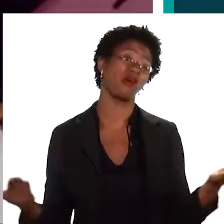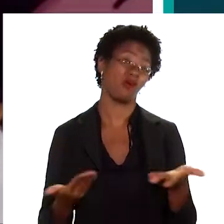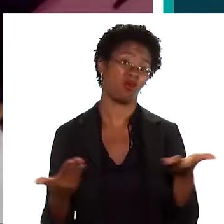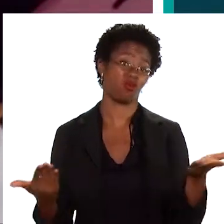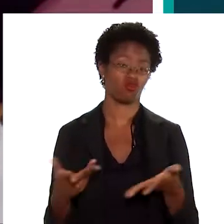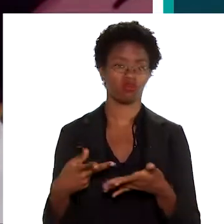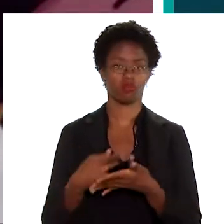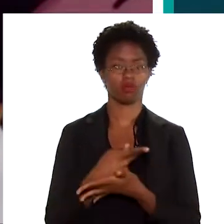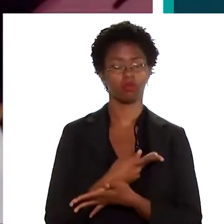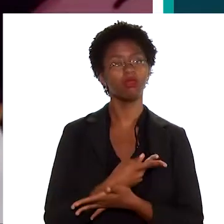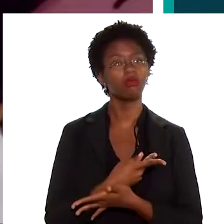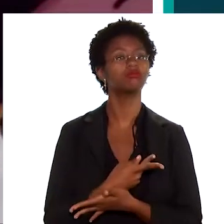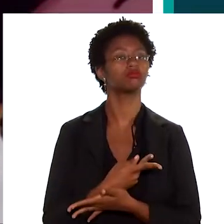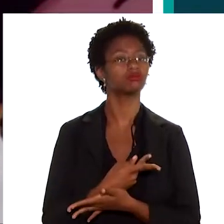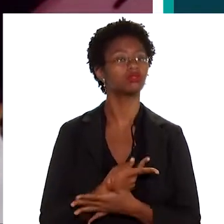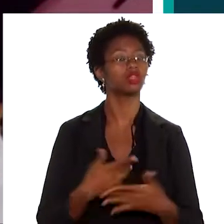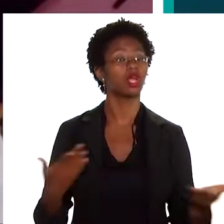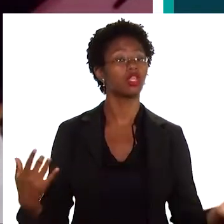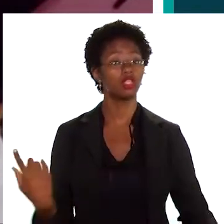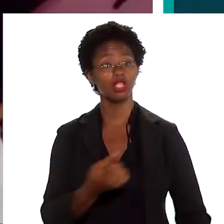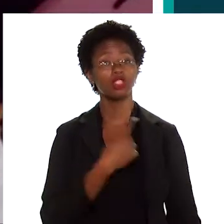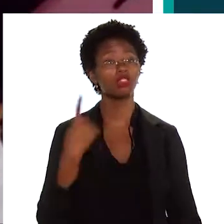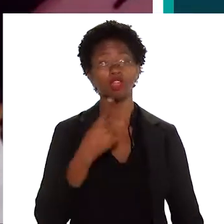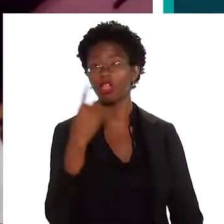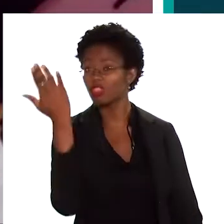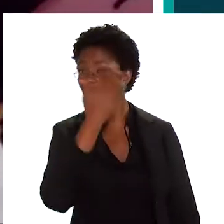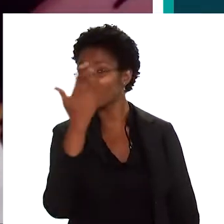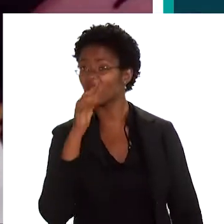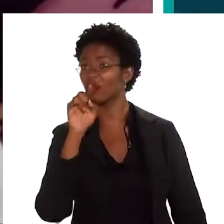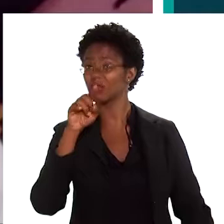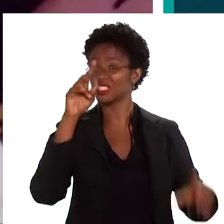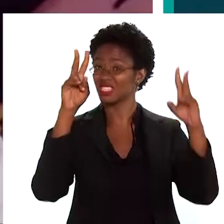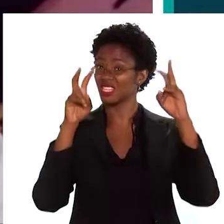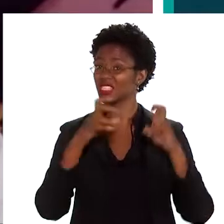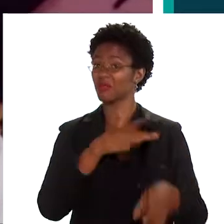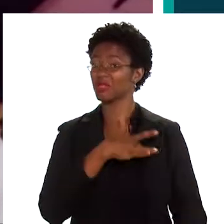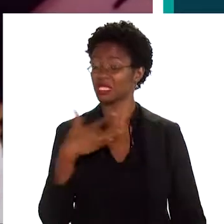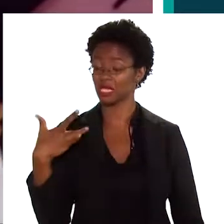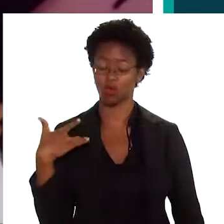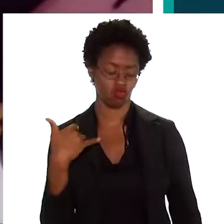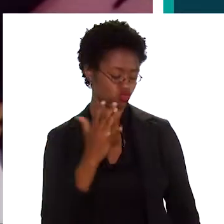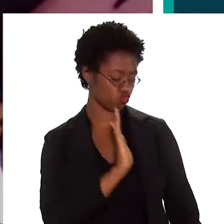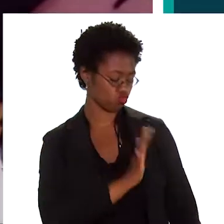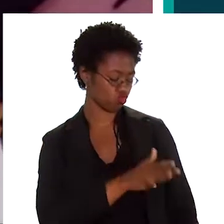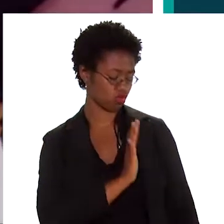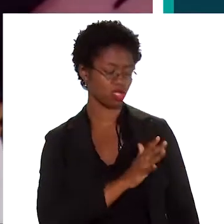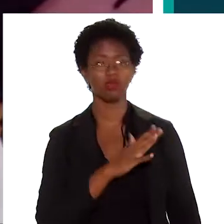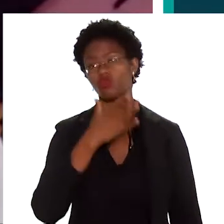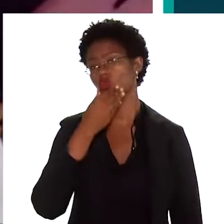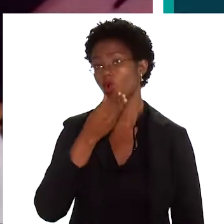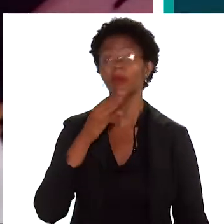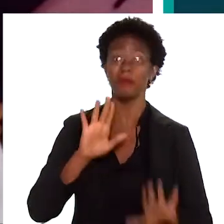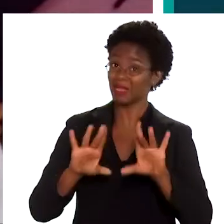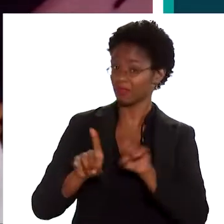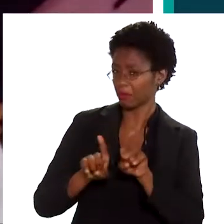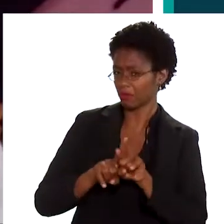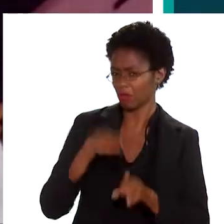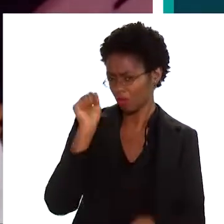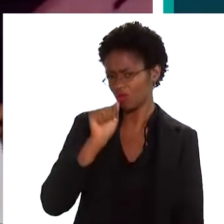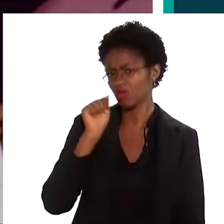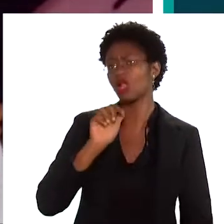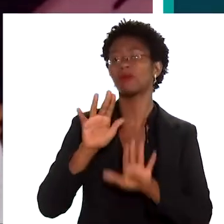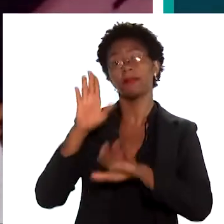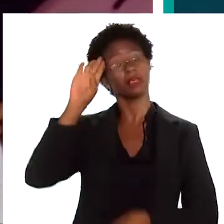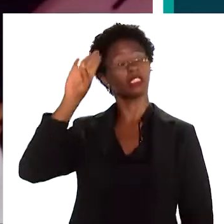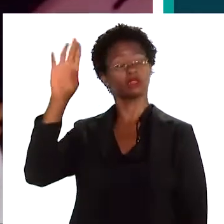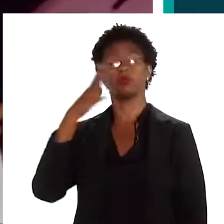dias de hoje, e a gente não vê esse tema da saúde cardiovascular, não só dos homens, também das mulheres,